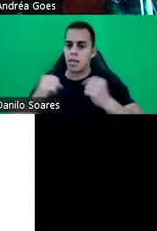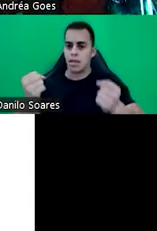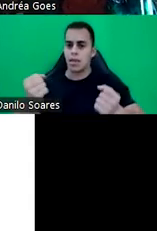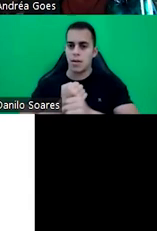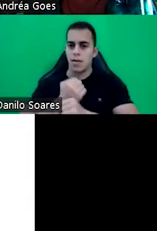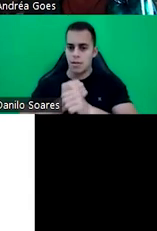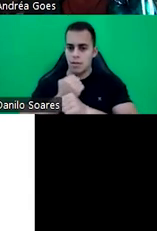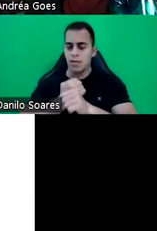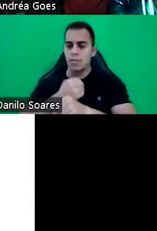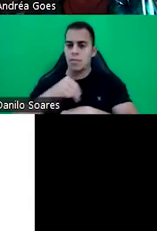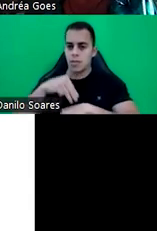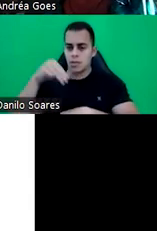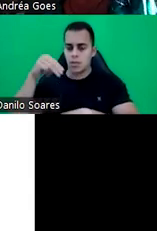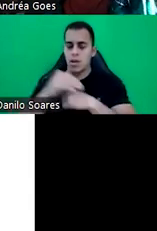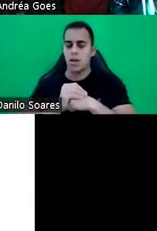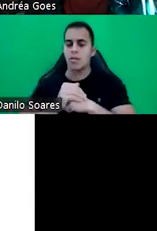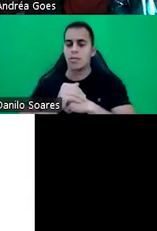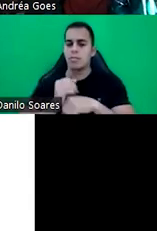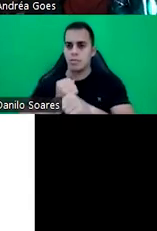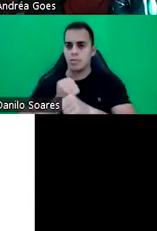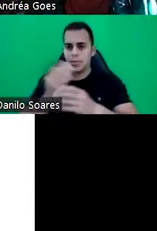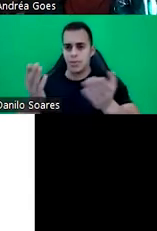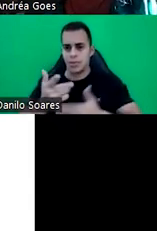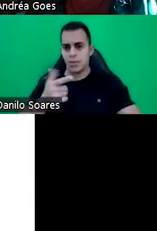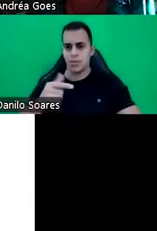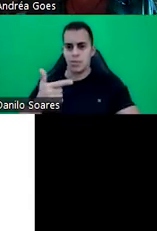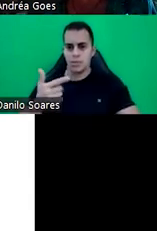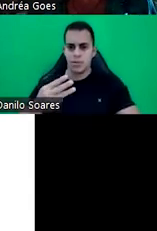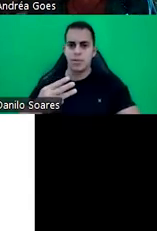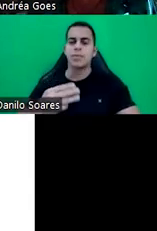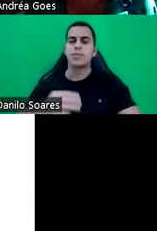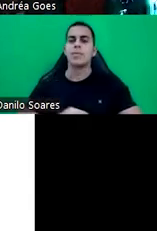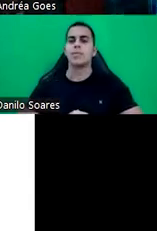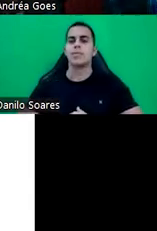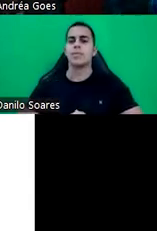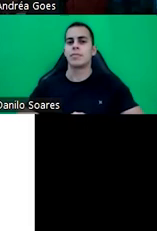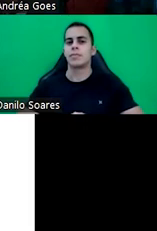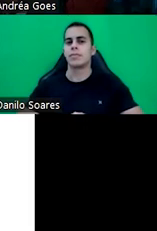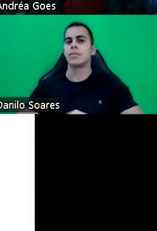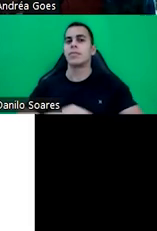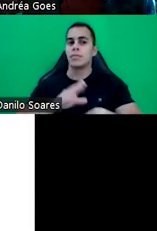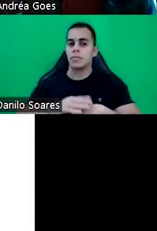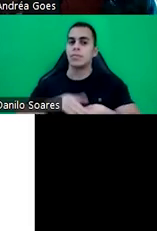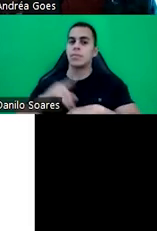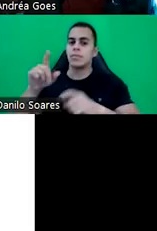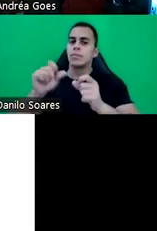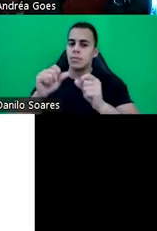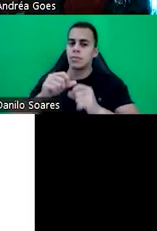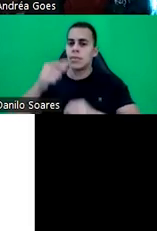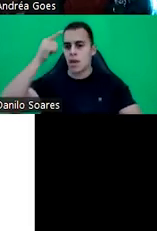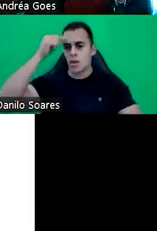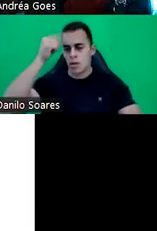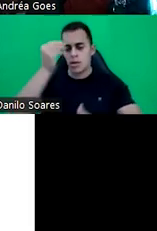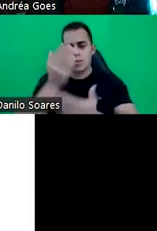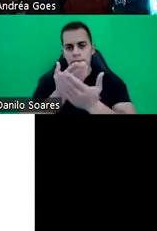gente no mestrado daqui do IBQM. Foi ela que fez isso comigo na graduação, como aluna